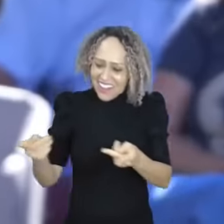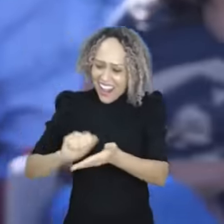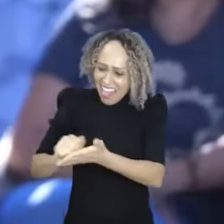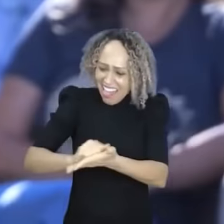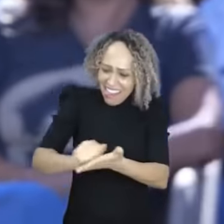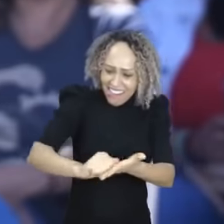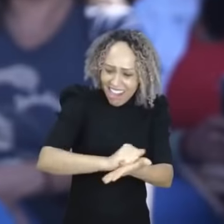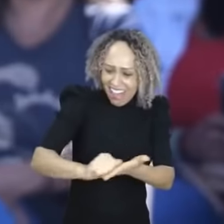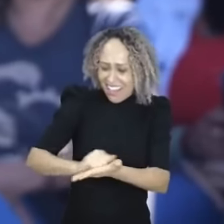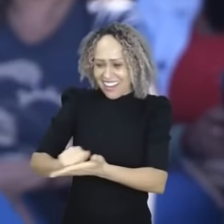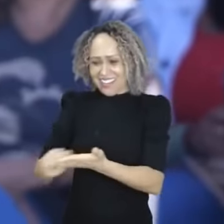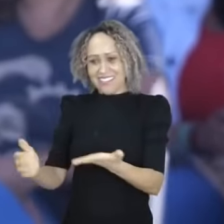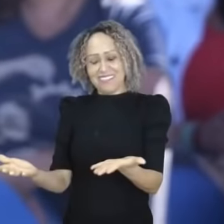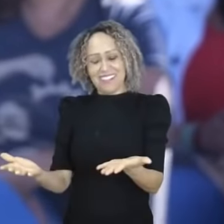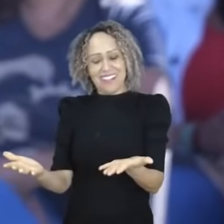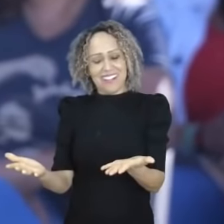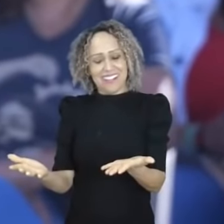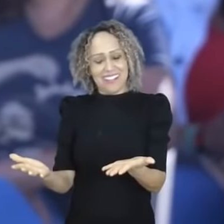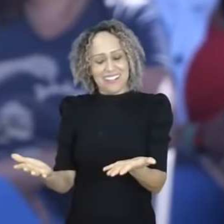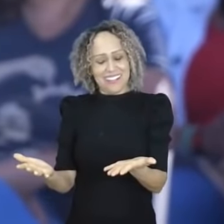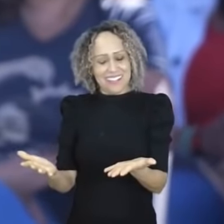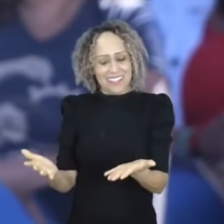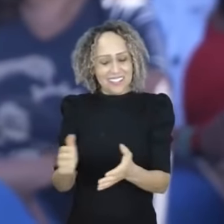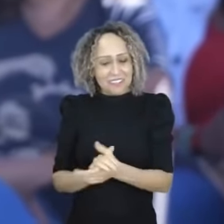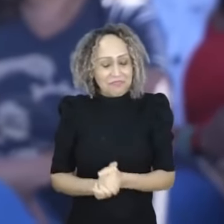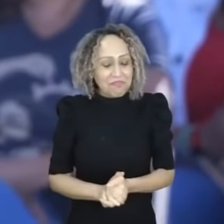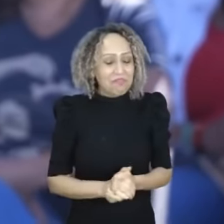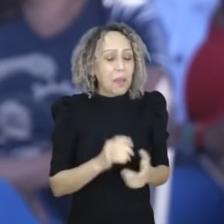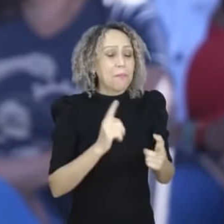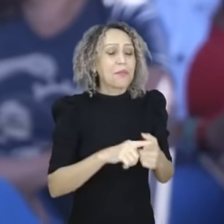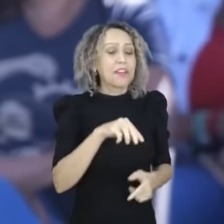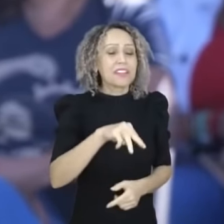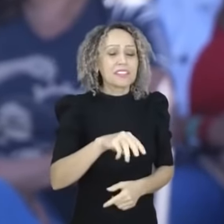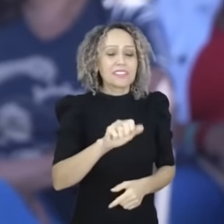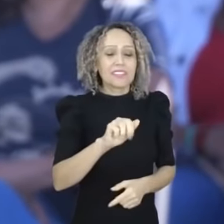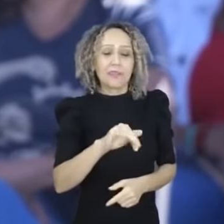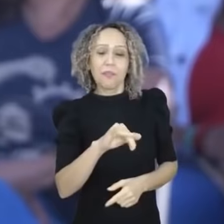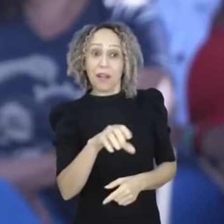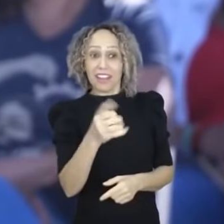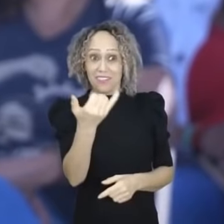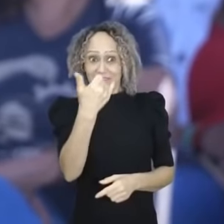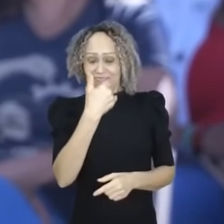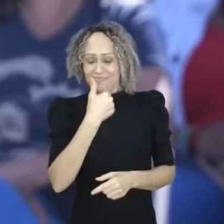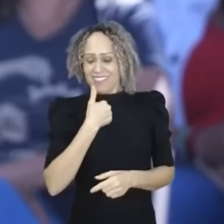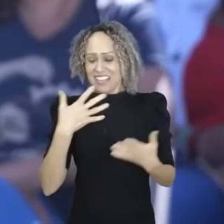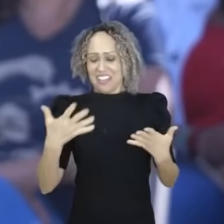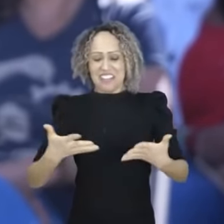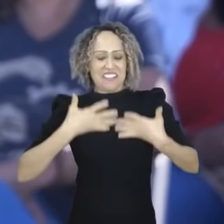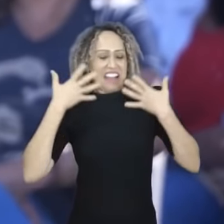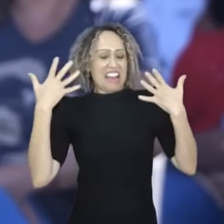por que que o Márcio disse que eu estou com alegria? Que eu estou com tesão, tesão, tesão.